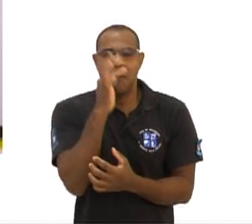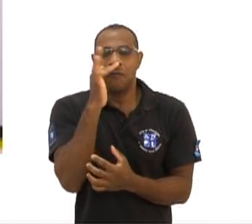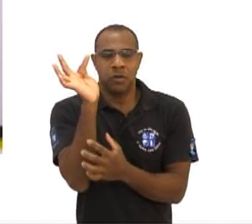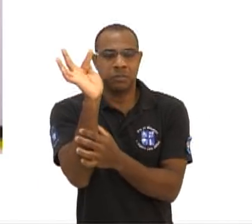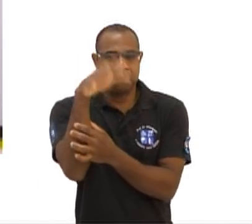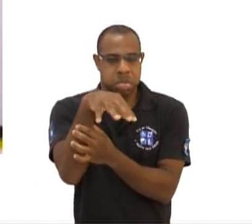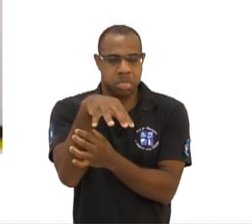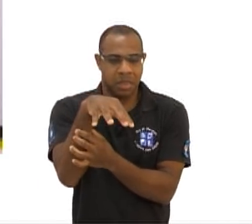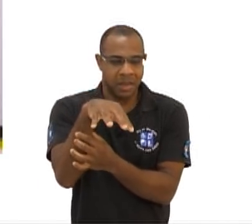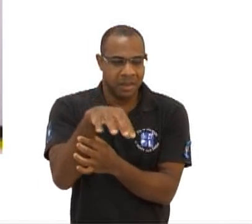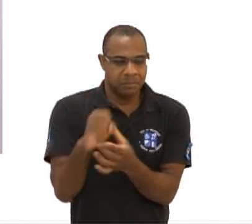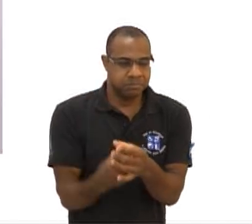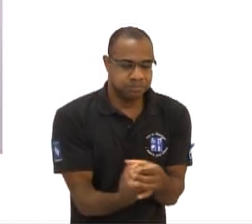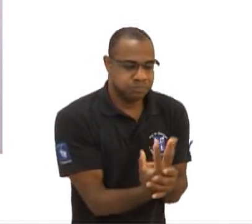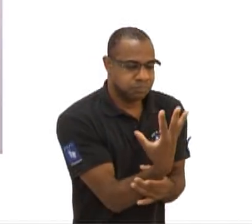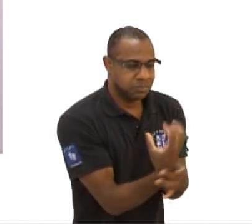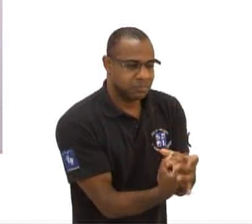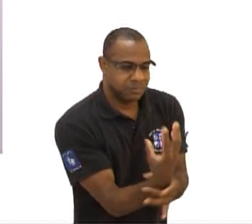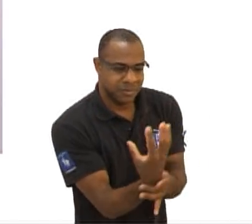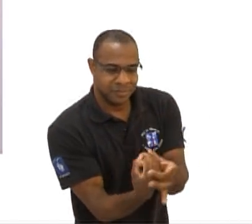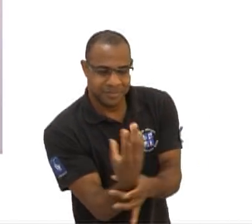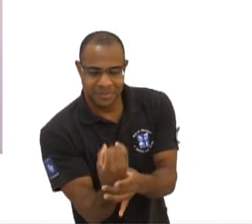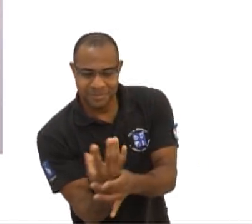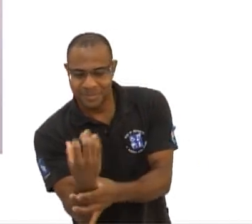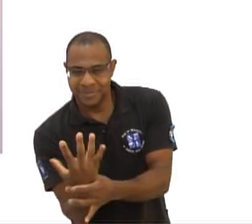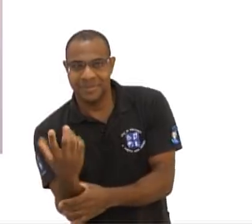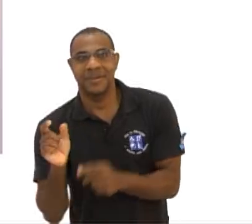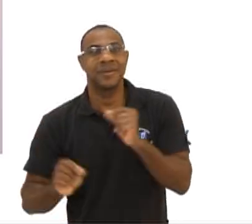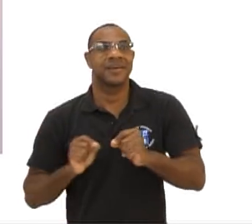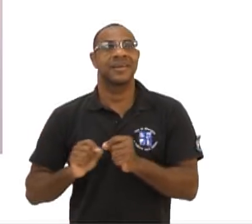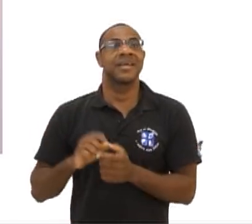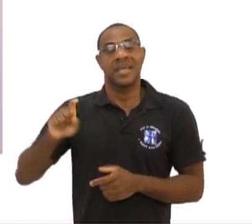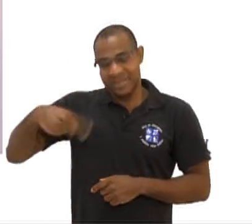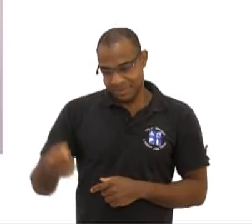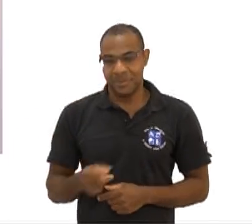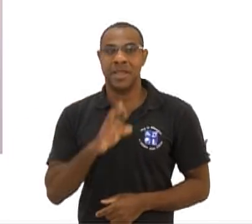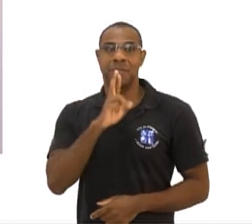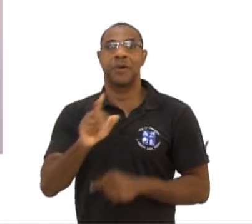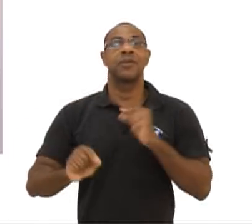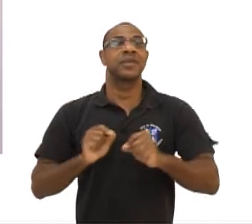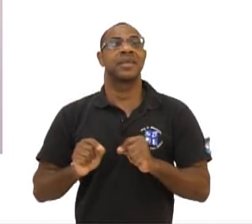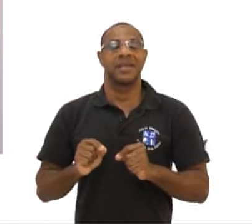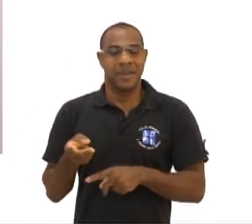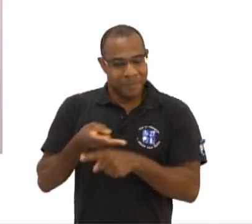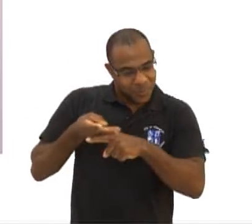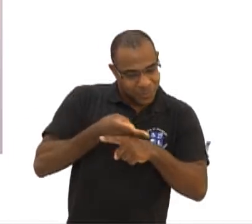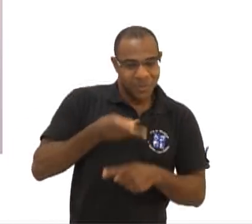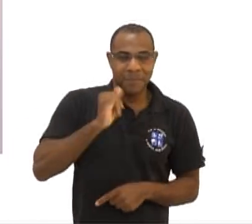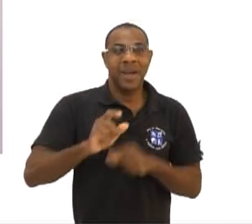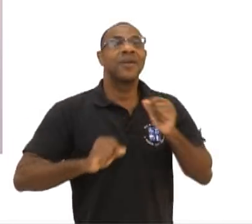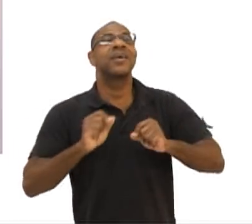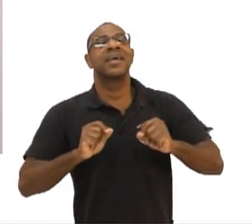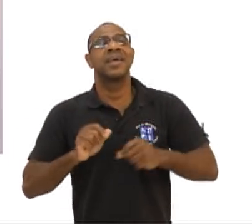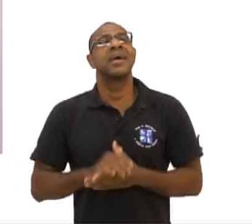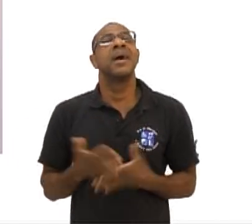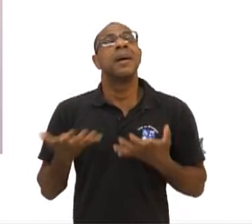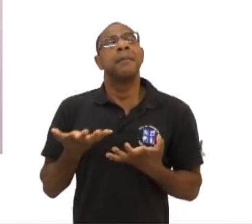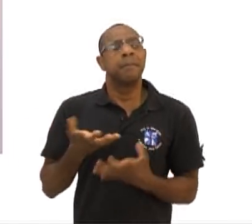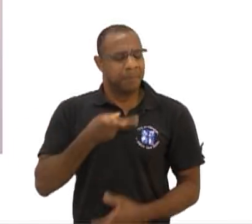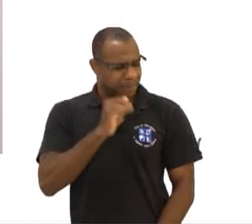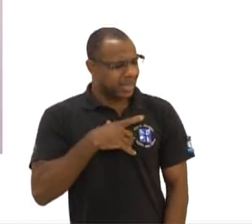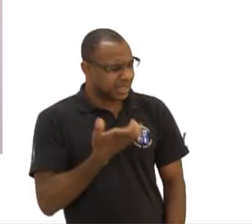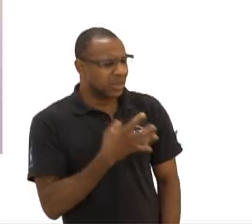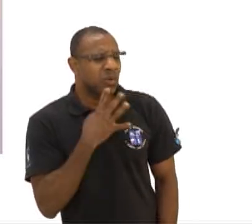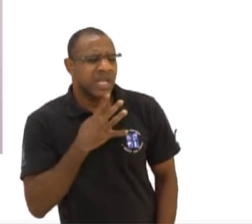então trocamos as plantas do jardim. O que é murchar? Depois da resposta, ele procurou seu pai e disse: pai, quero conhecer